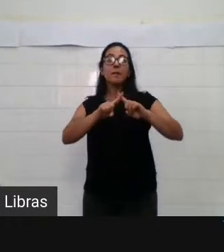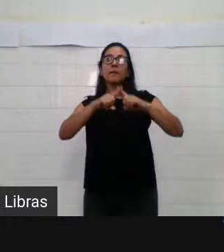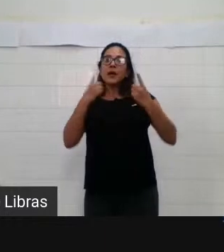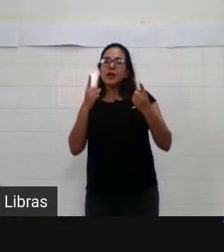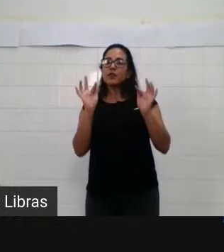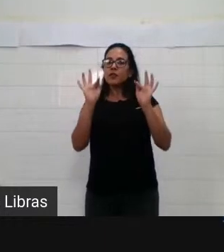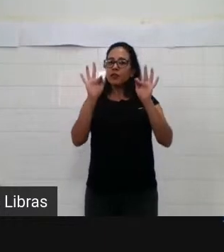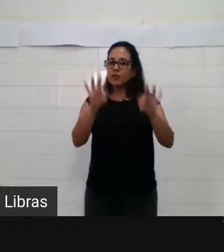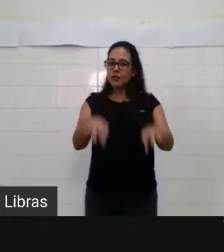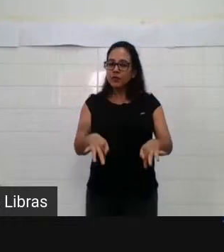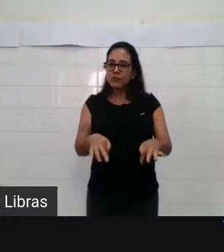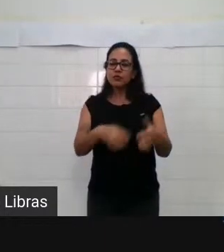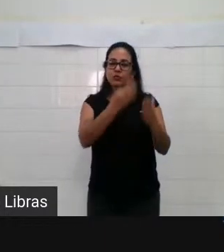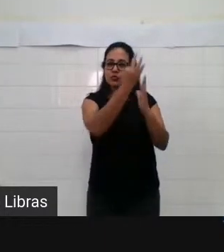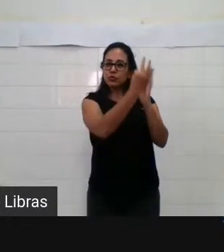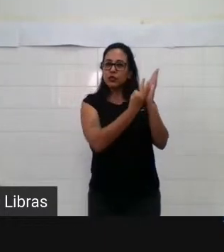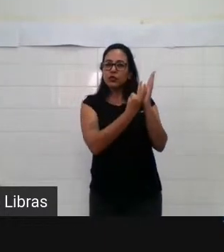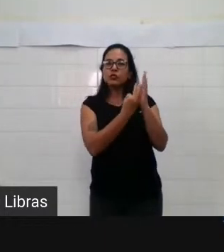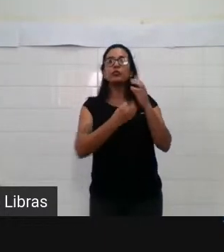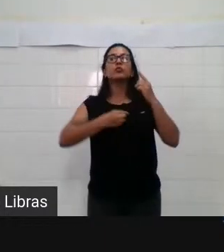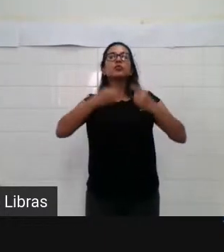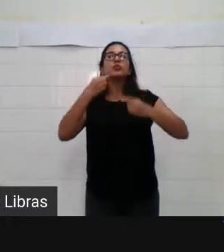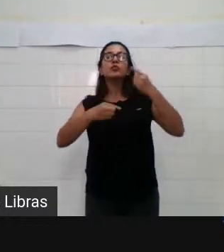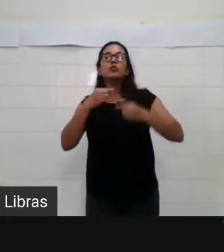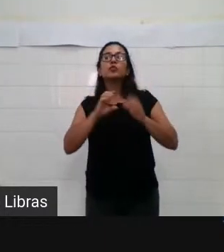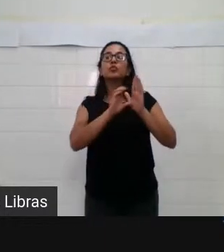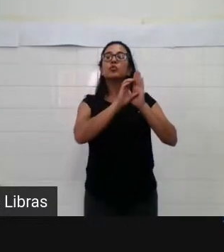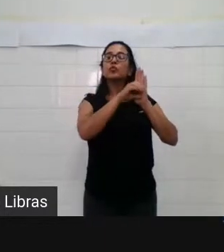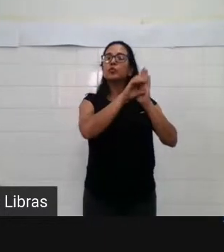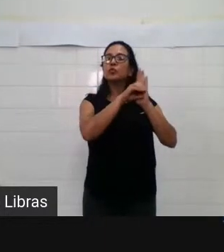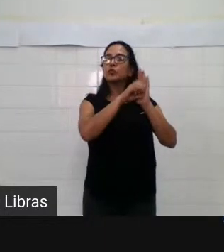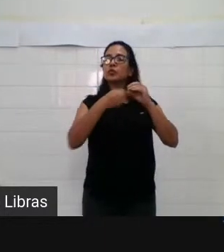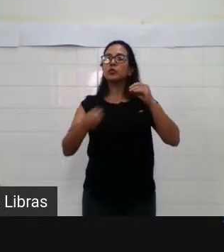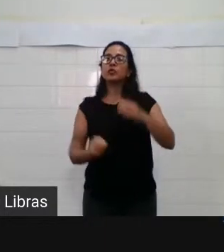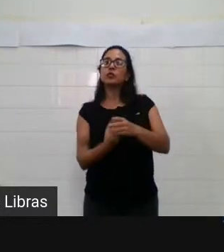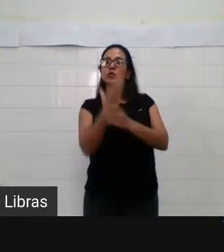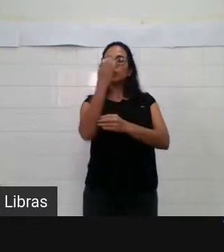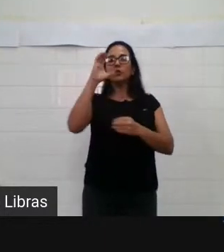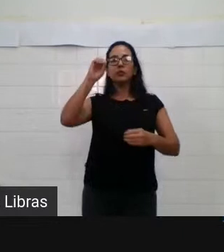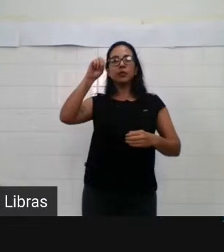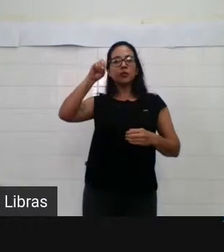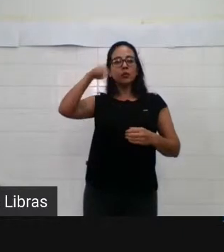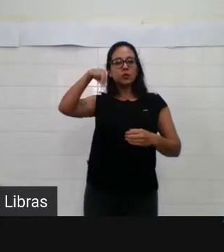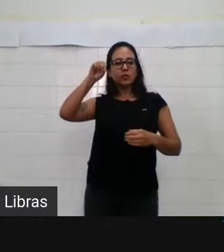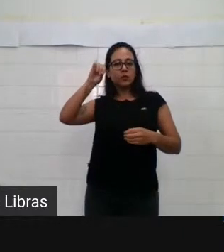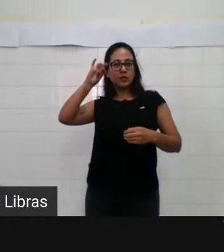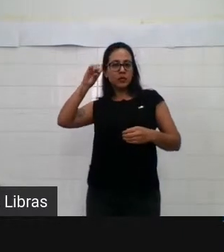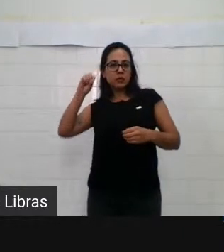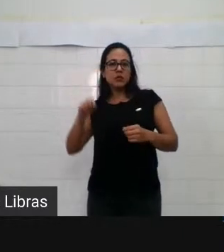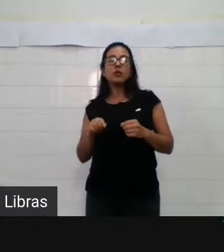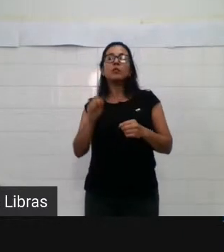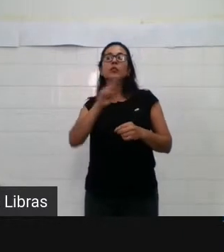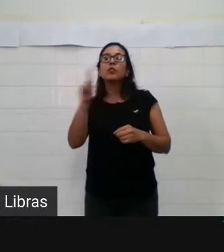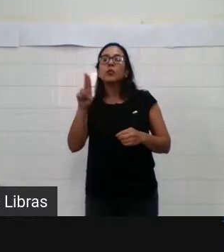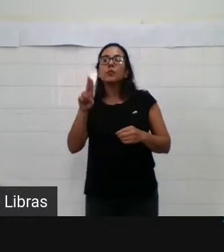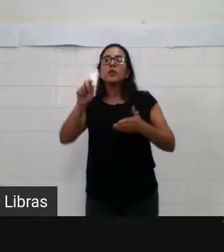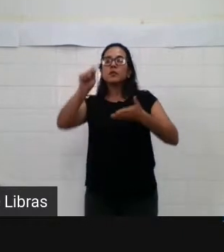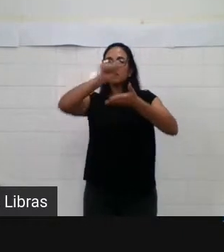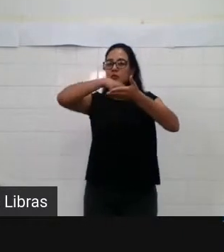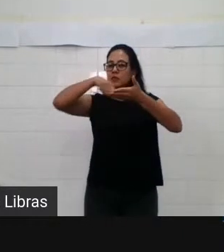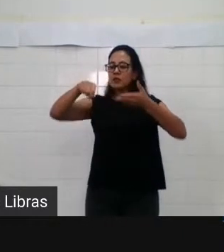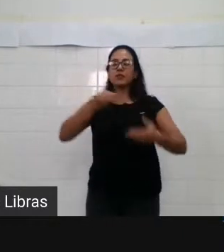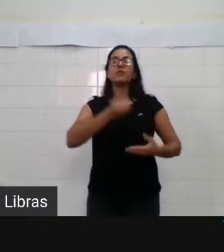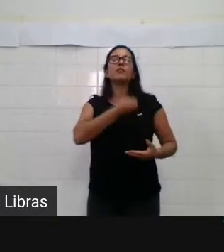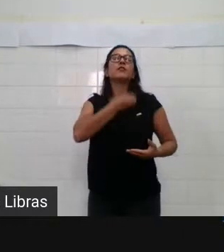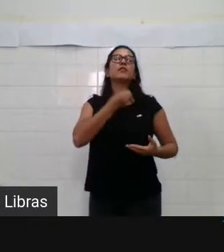texto vem discutindo um conceito cunhado pela Conceição chamado de escrevivência. E aí eu